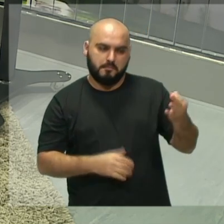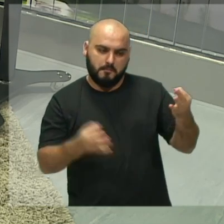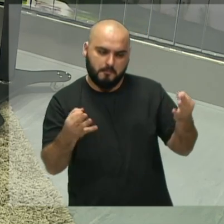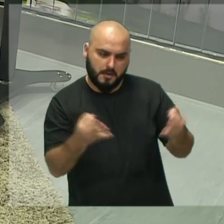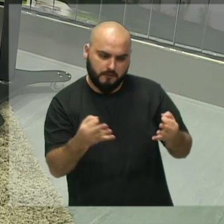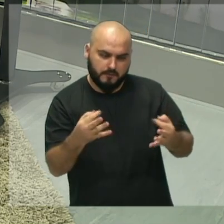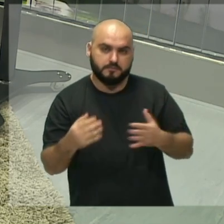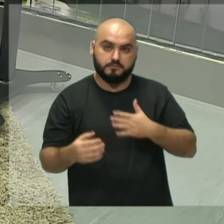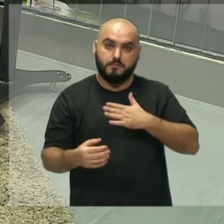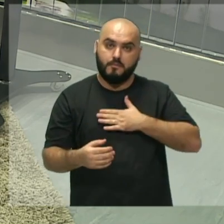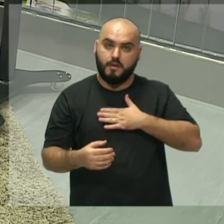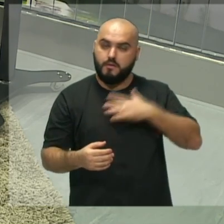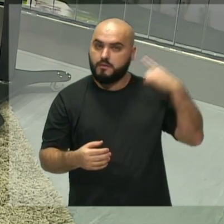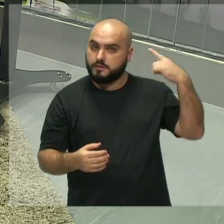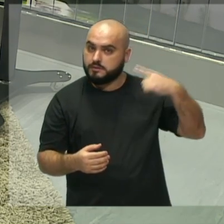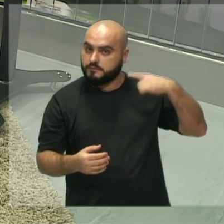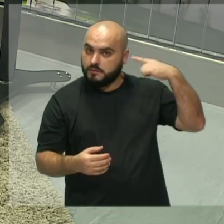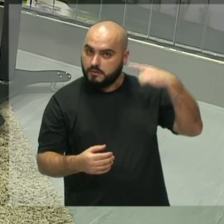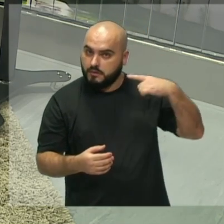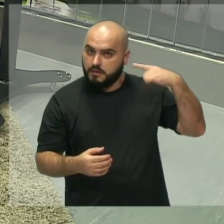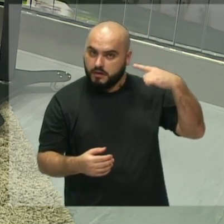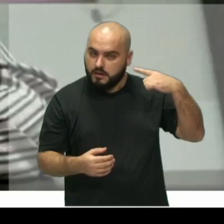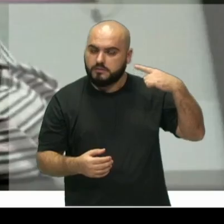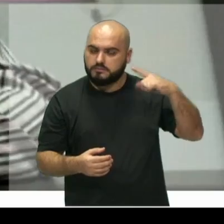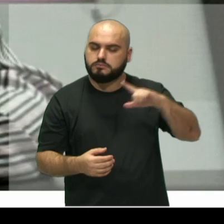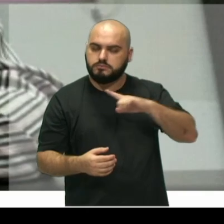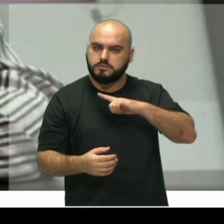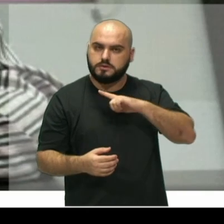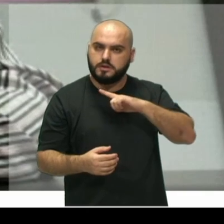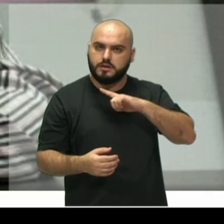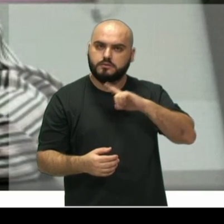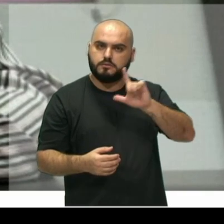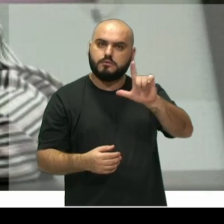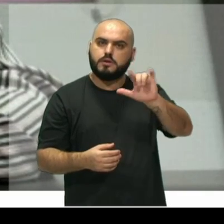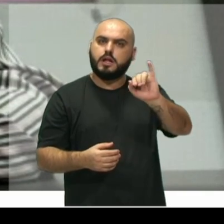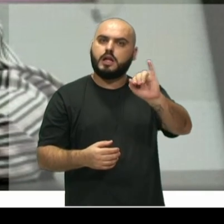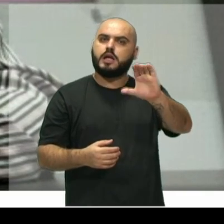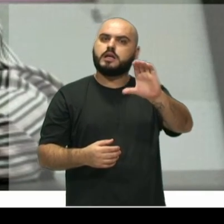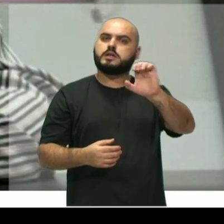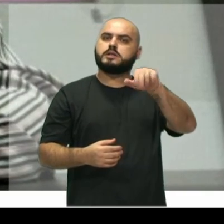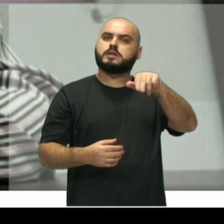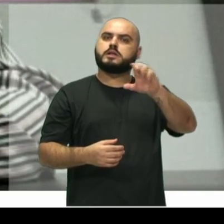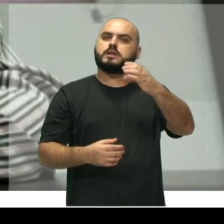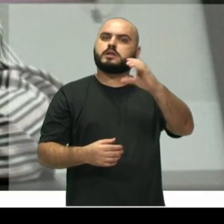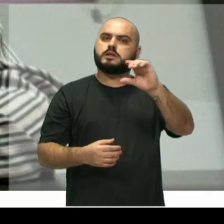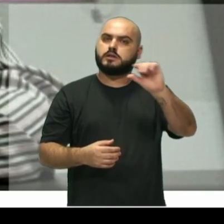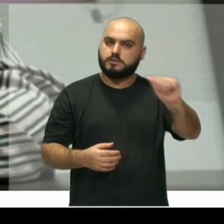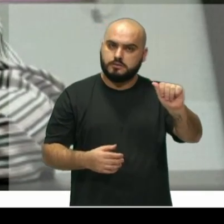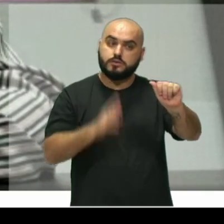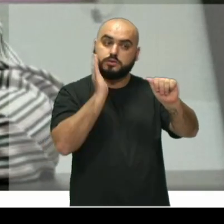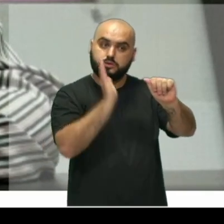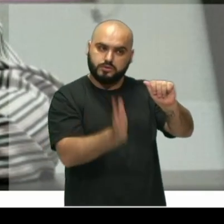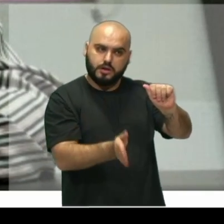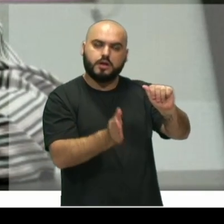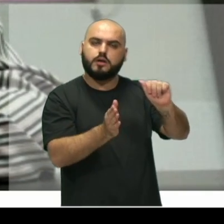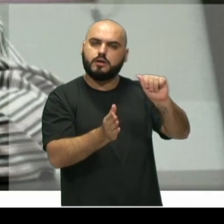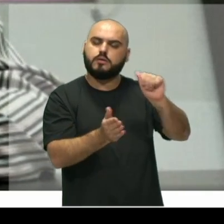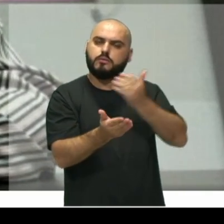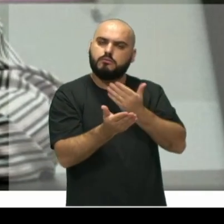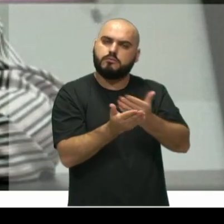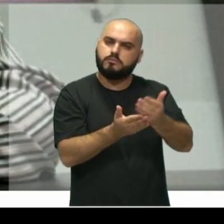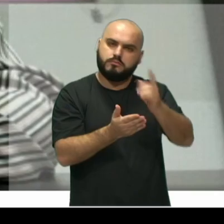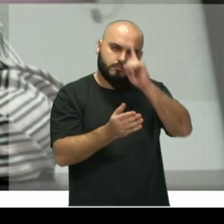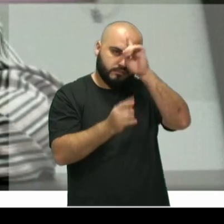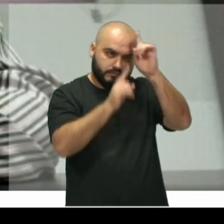sou licenciado, nós tivemos algumas ações contra empresas de aplicativo, transporte coletivo, né?